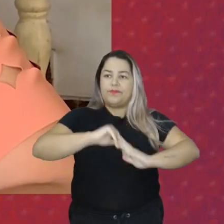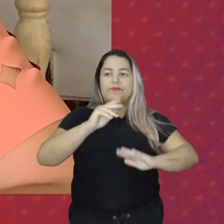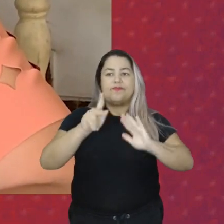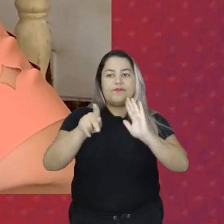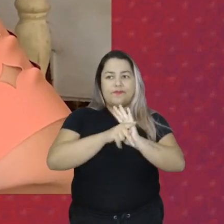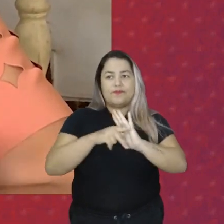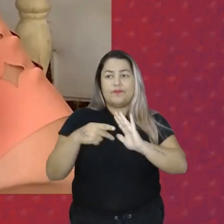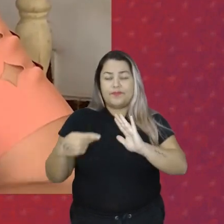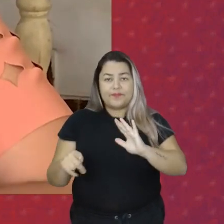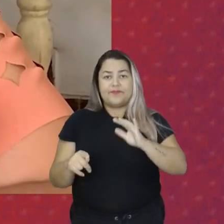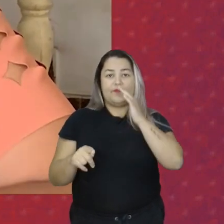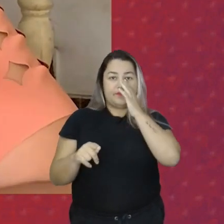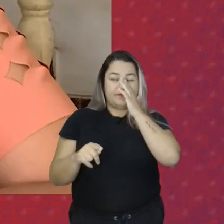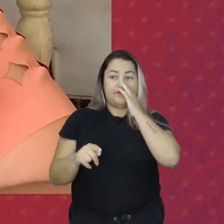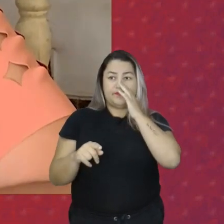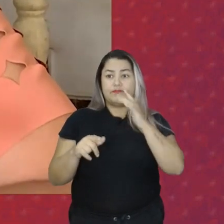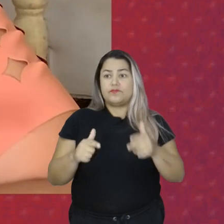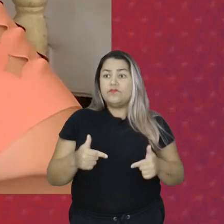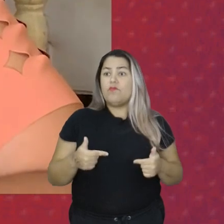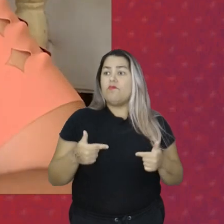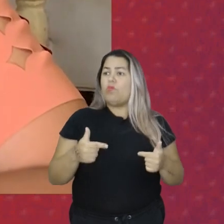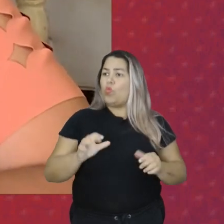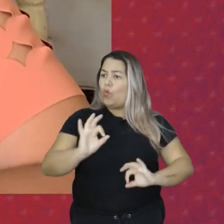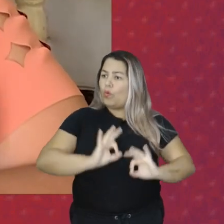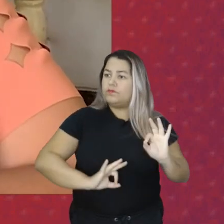próprios destinos. Então, é a luta